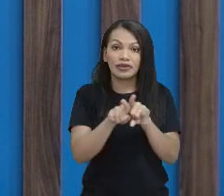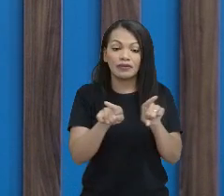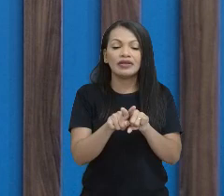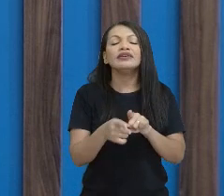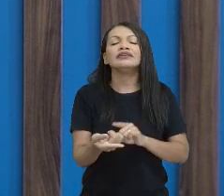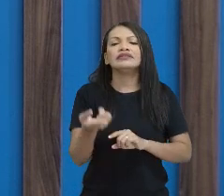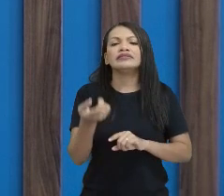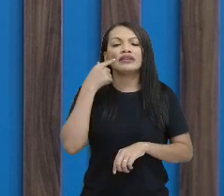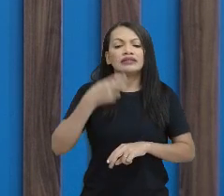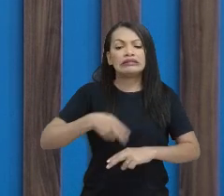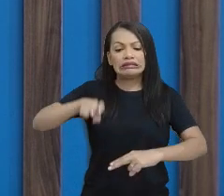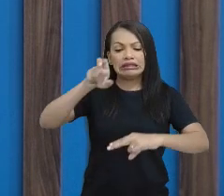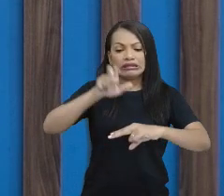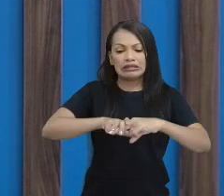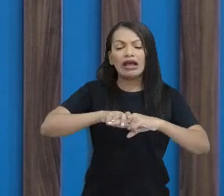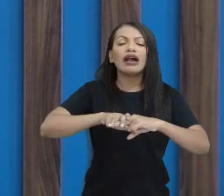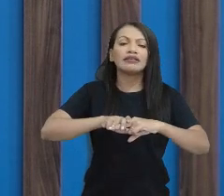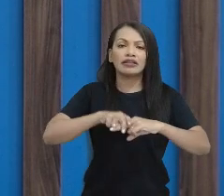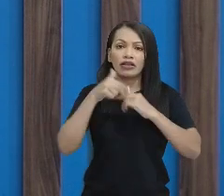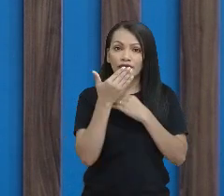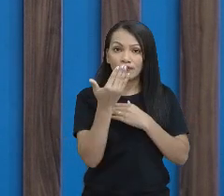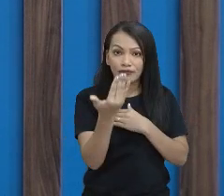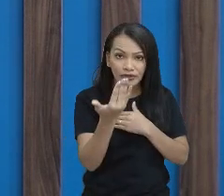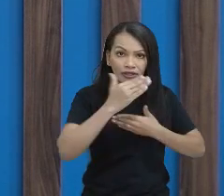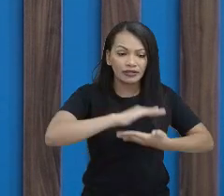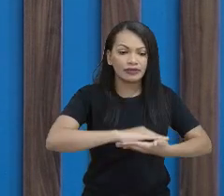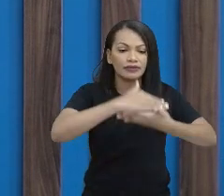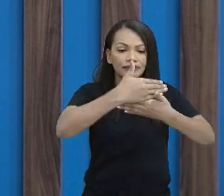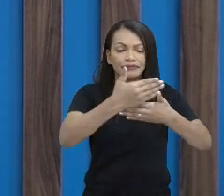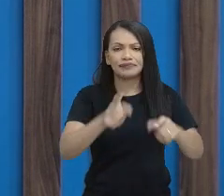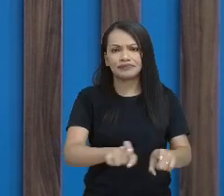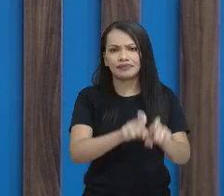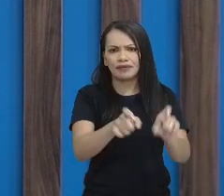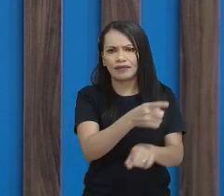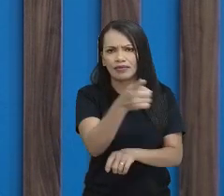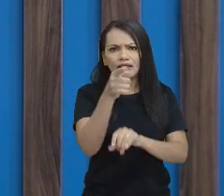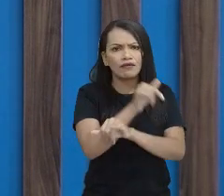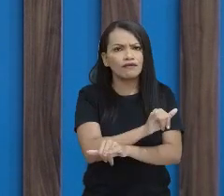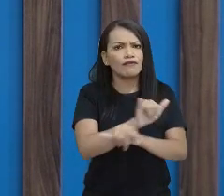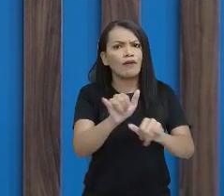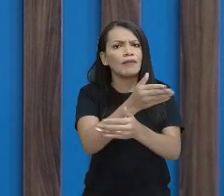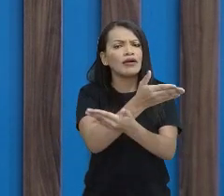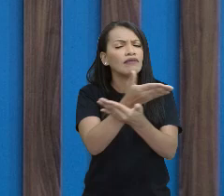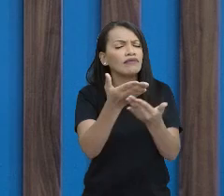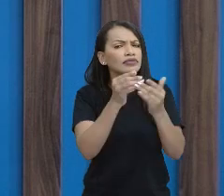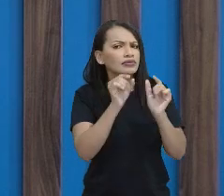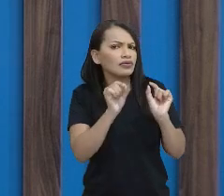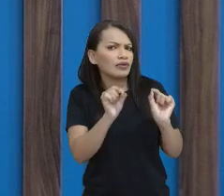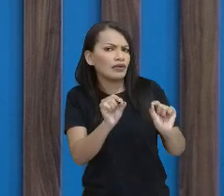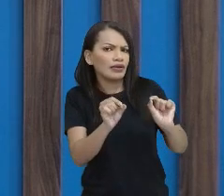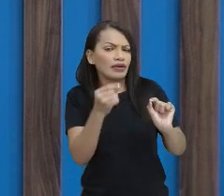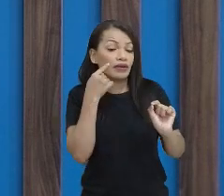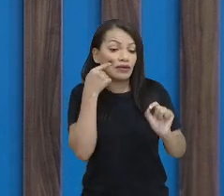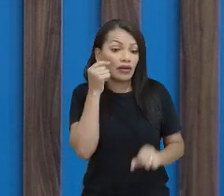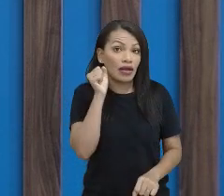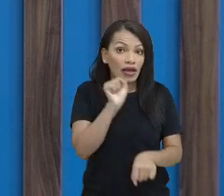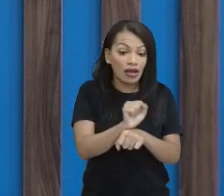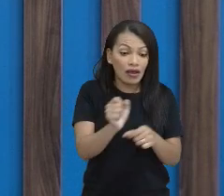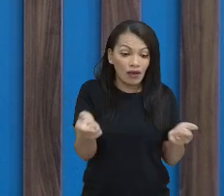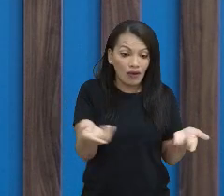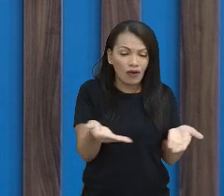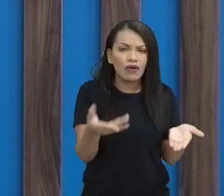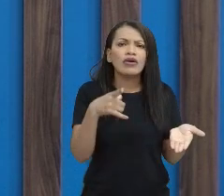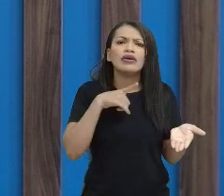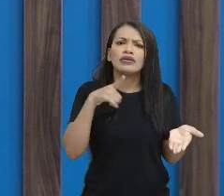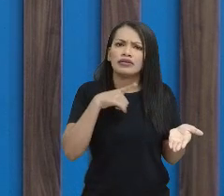computador. E nesse momento também gostaria de informar vocês sobre o momento que temos